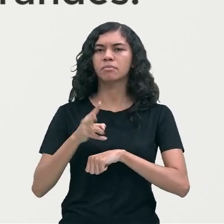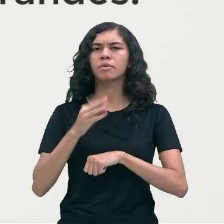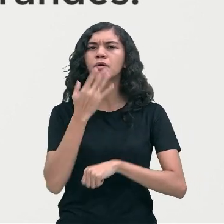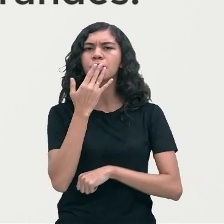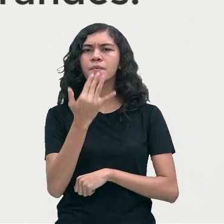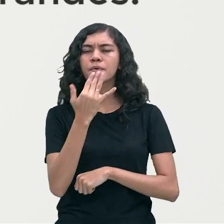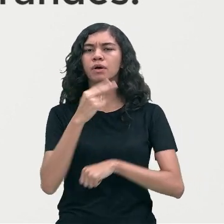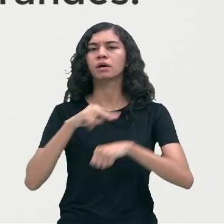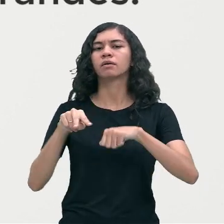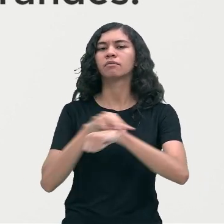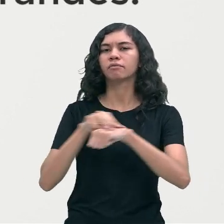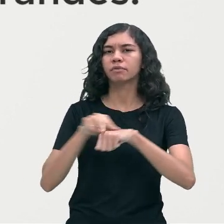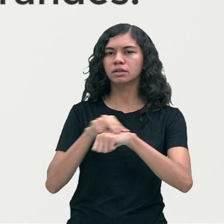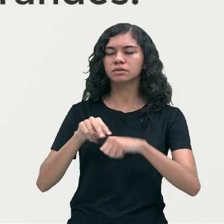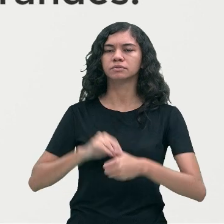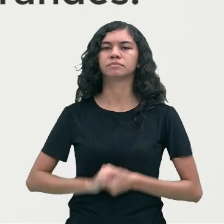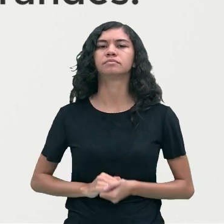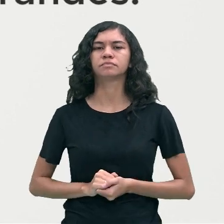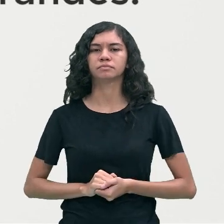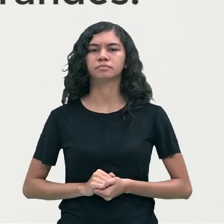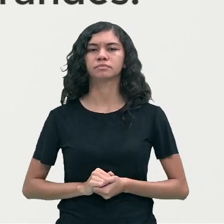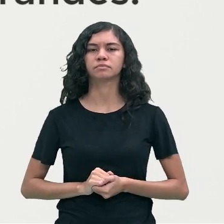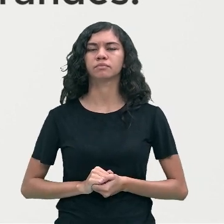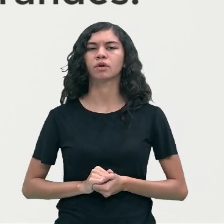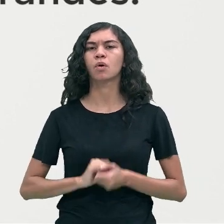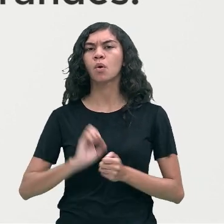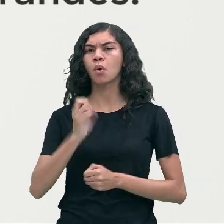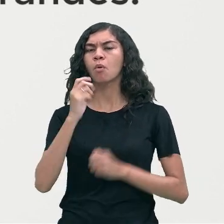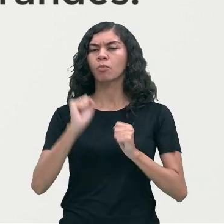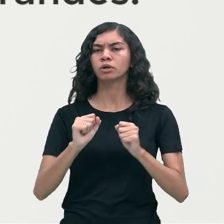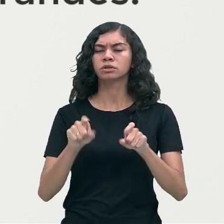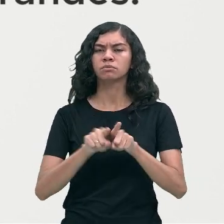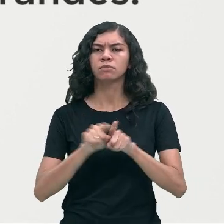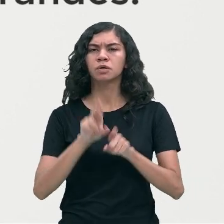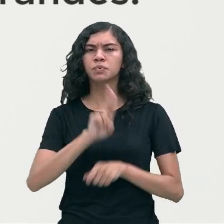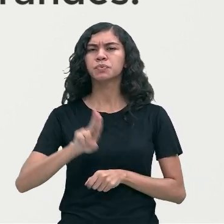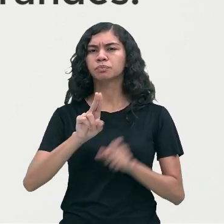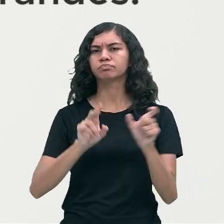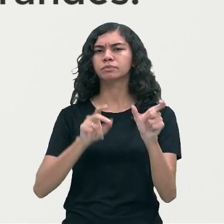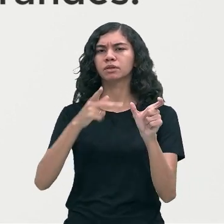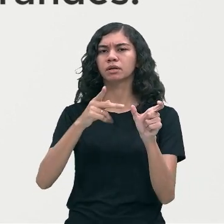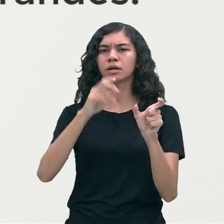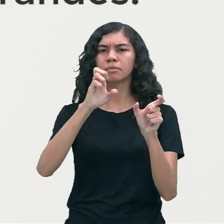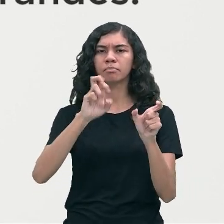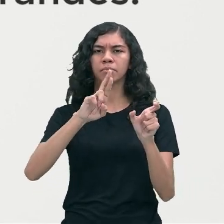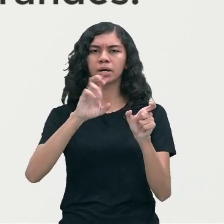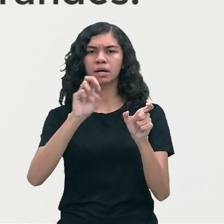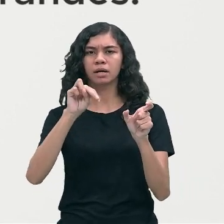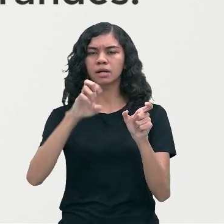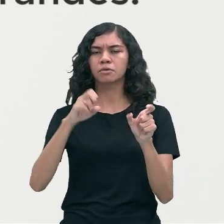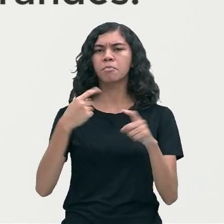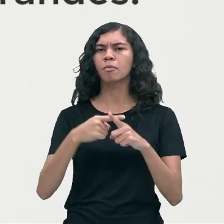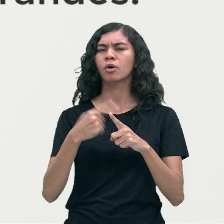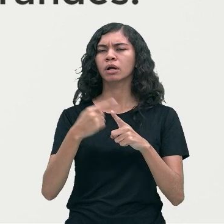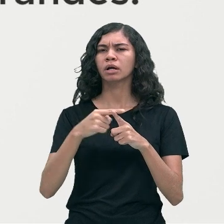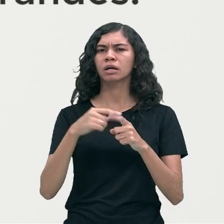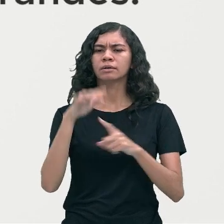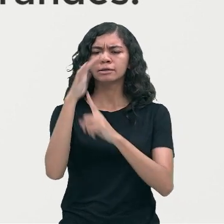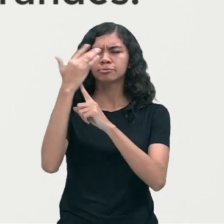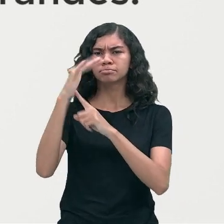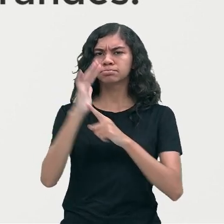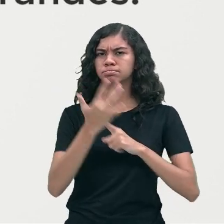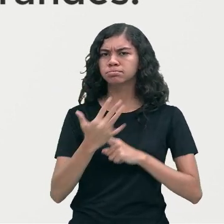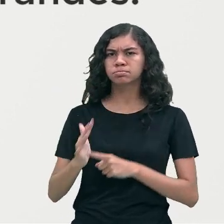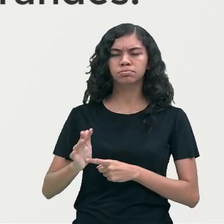também que elas são perenes, porque elas não perdem as folhas durante a época do outono, né? Como elas